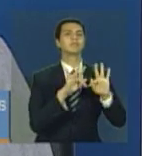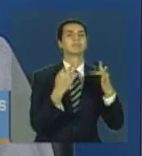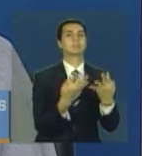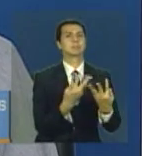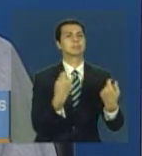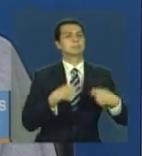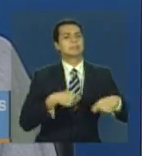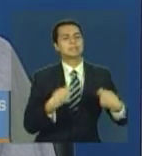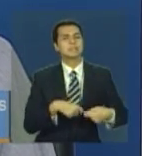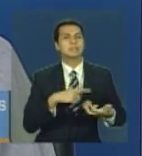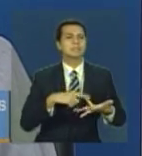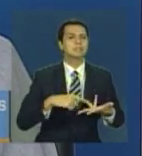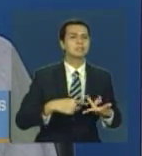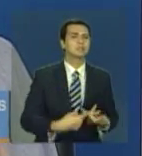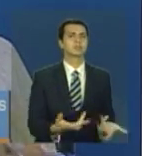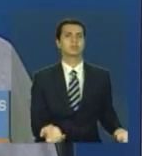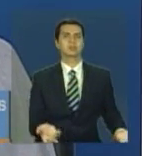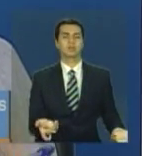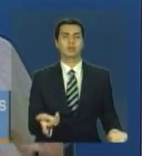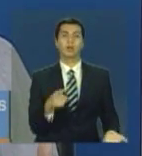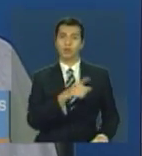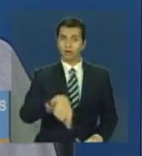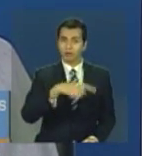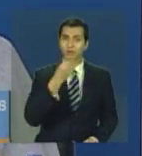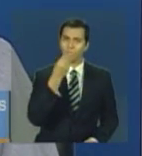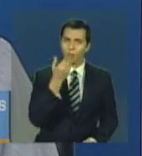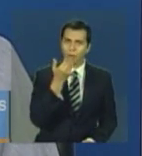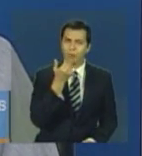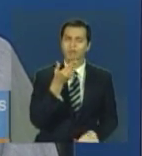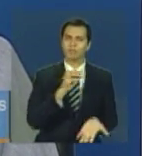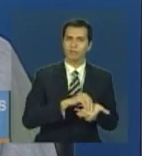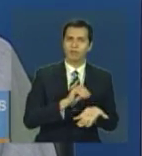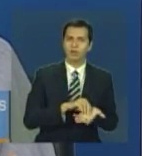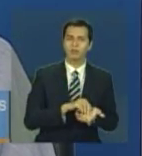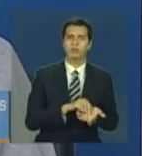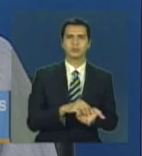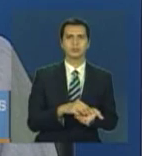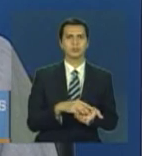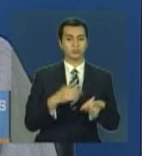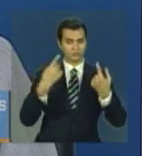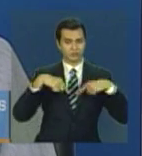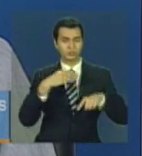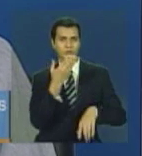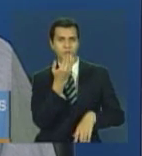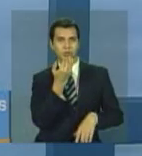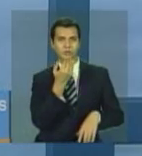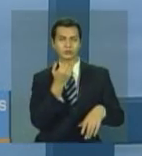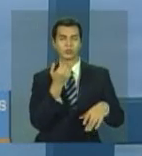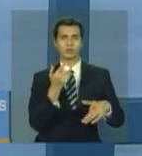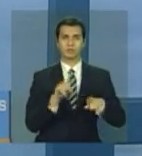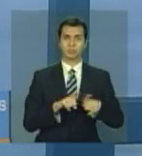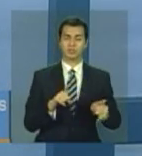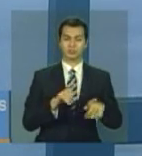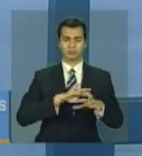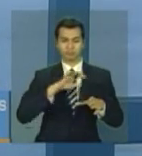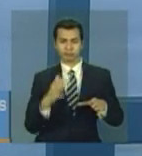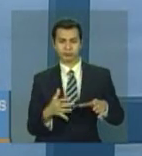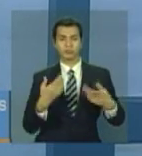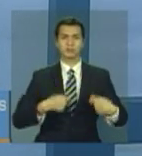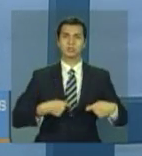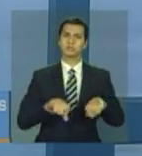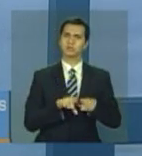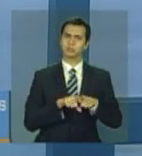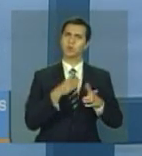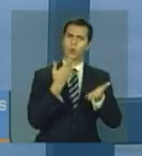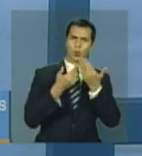olha para assistência social, é da alimentação, mas não só uma alimentação física, em quantidade, uma alimentação também